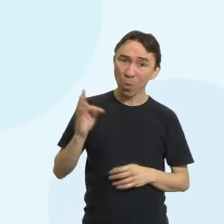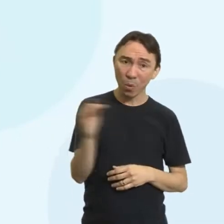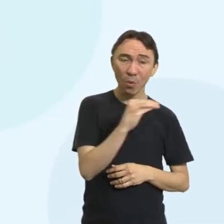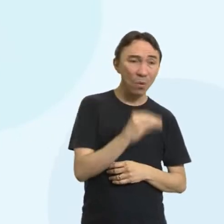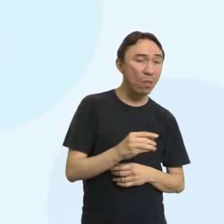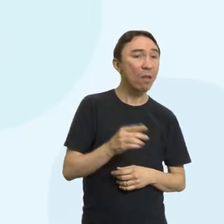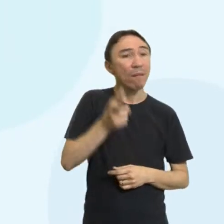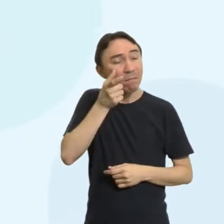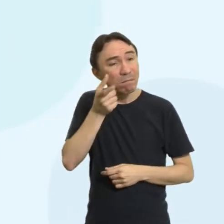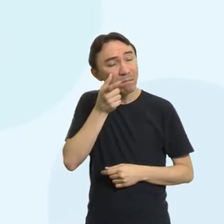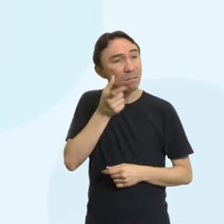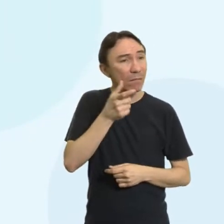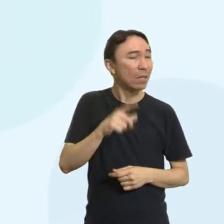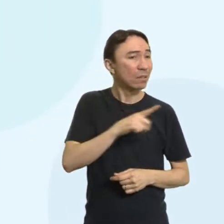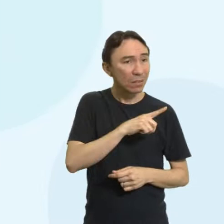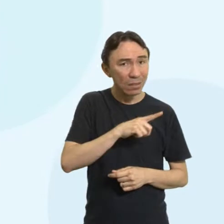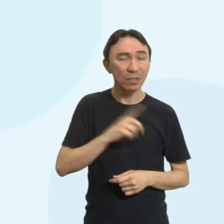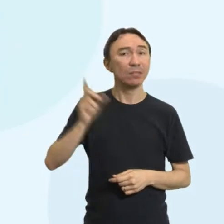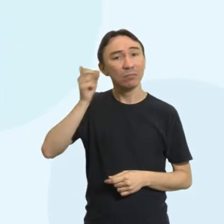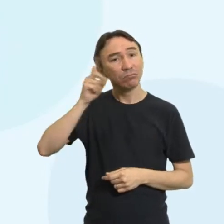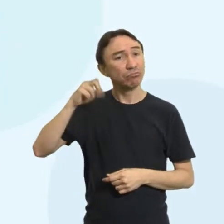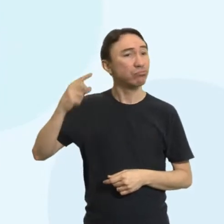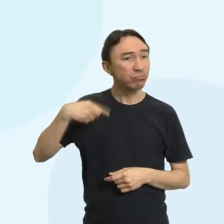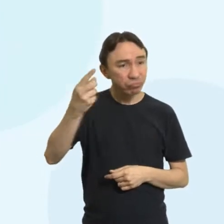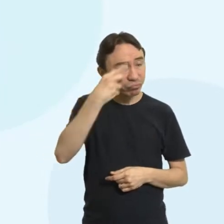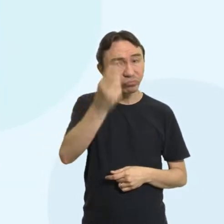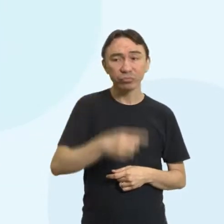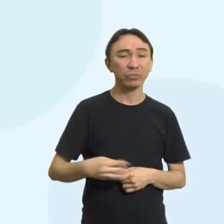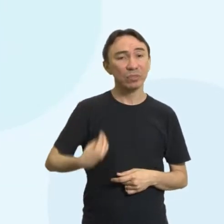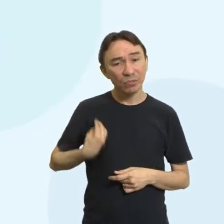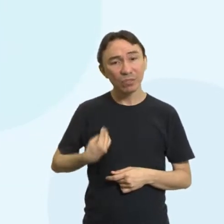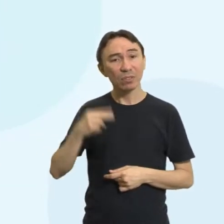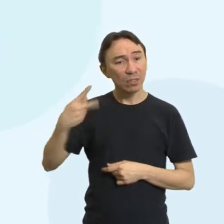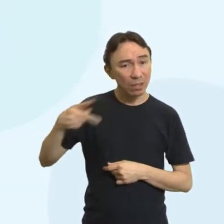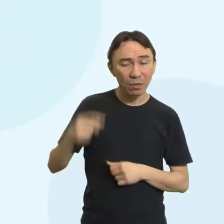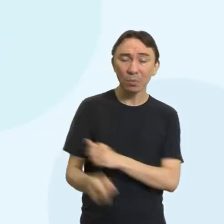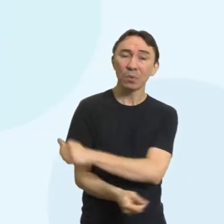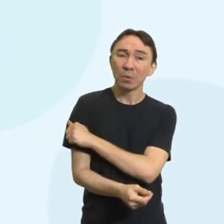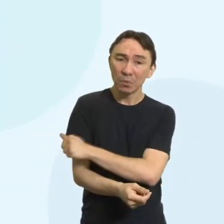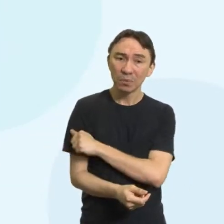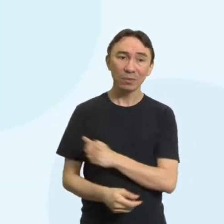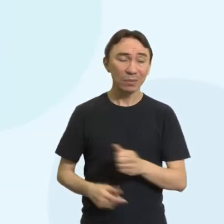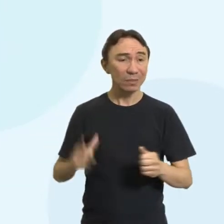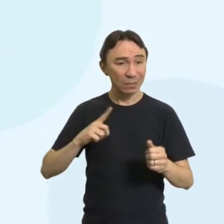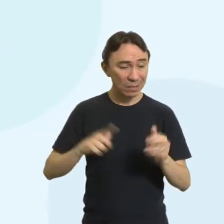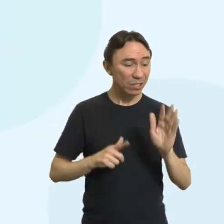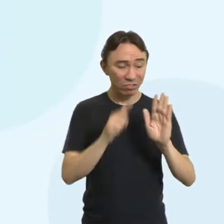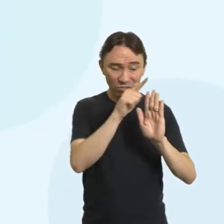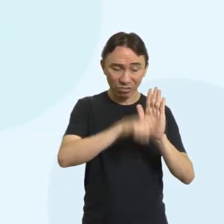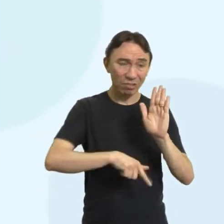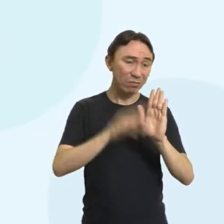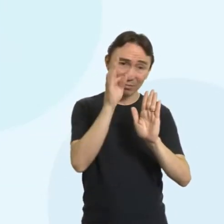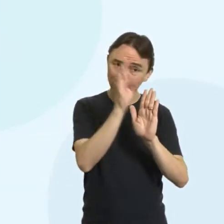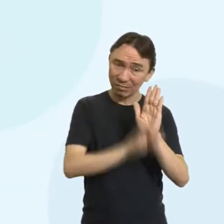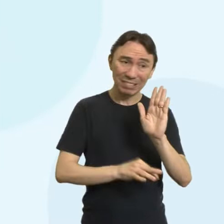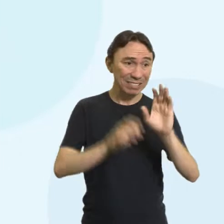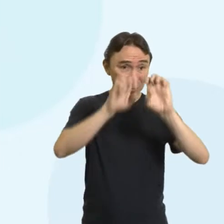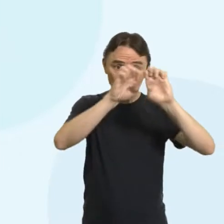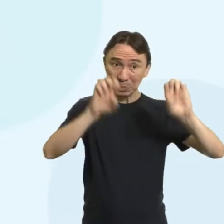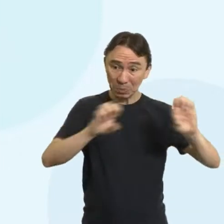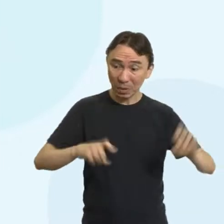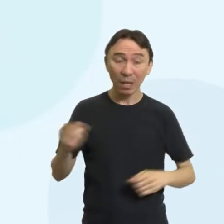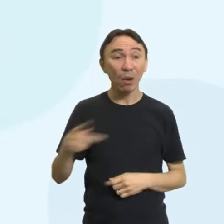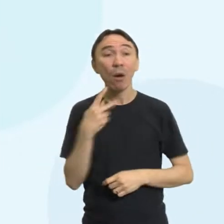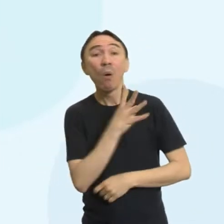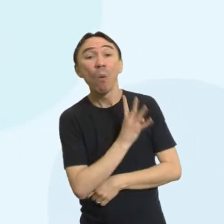Que aparecem no cotidiano, nas suas vivências. Quanto mais estruturas de gêneros ele conhecer, mais proficiente ele